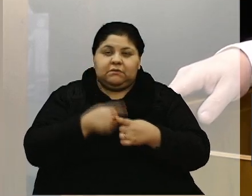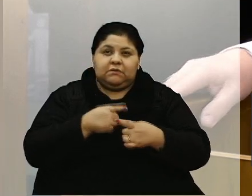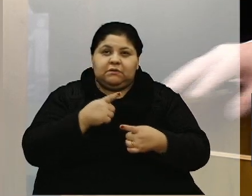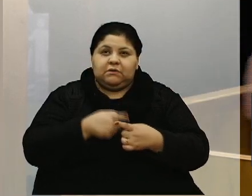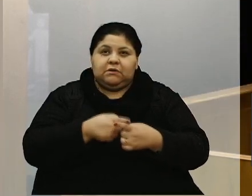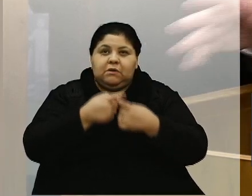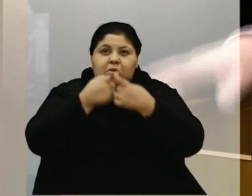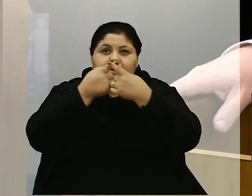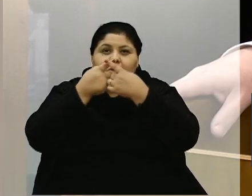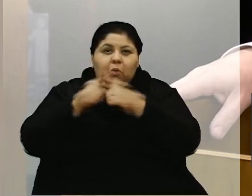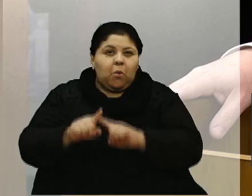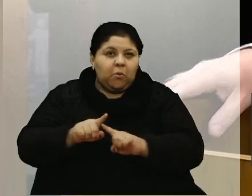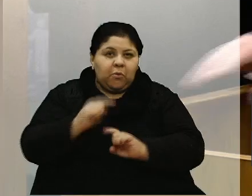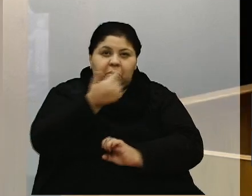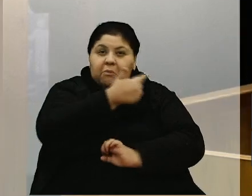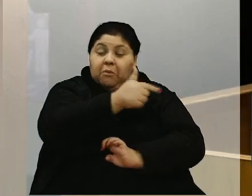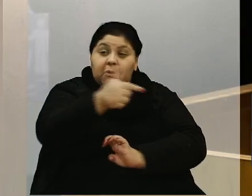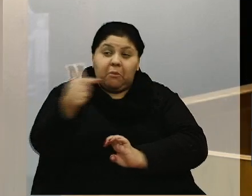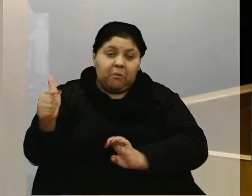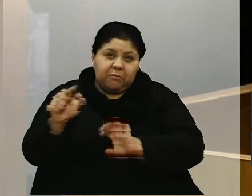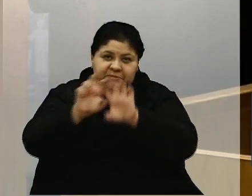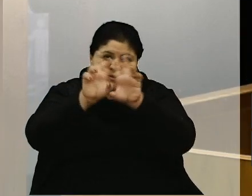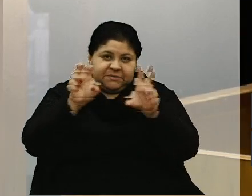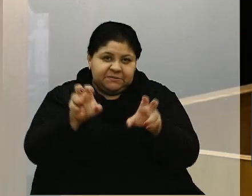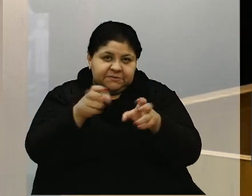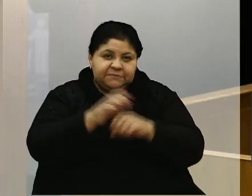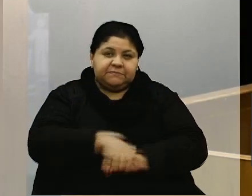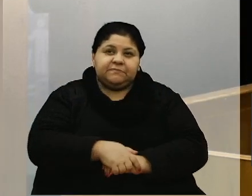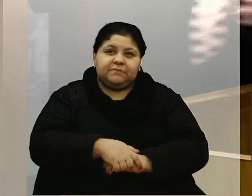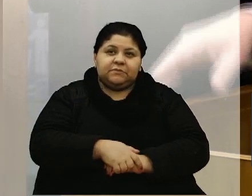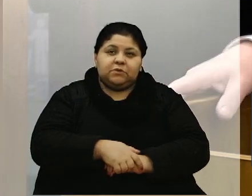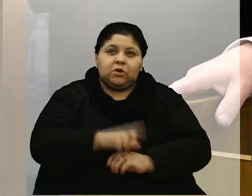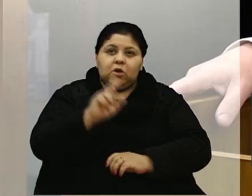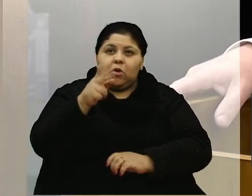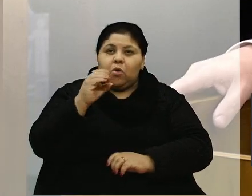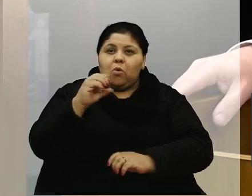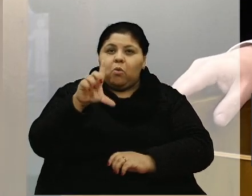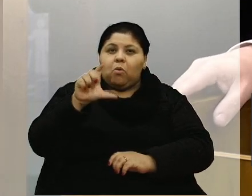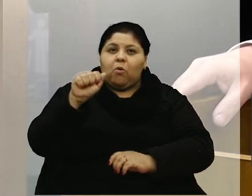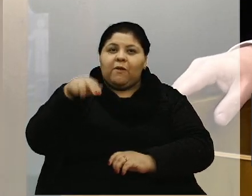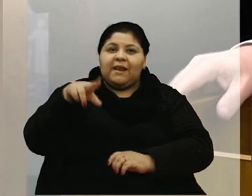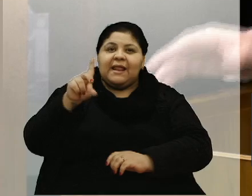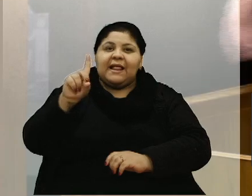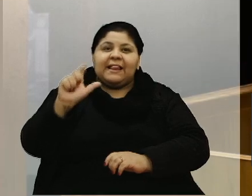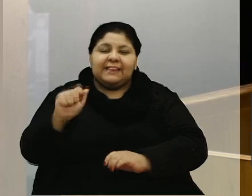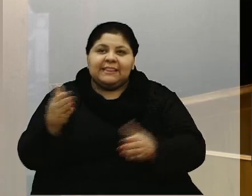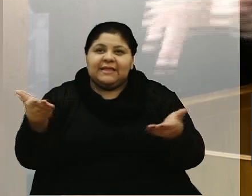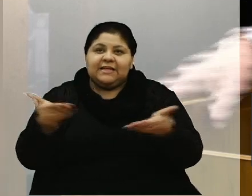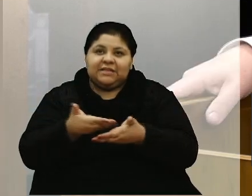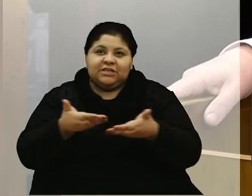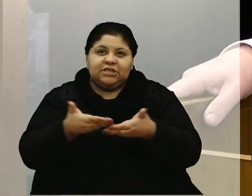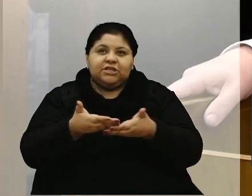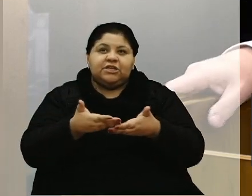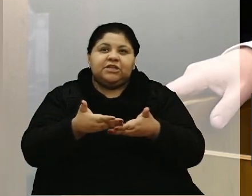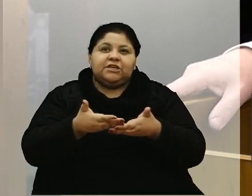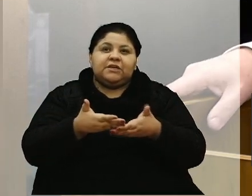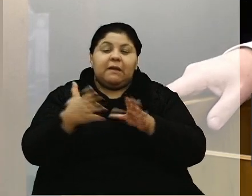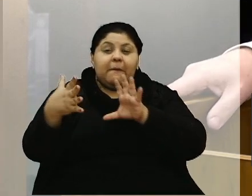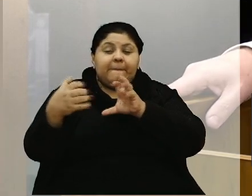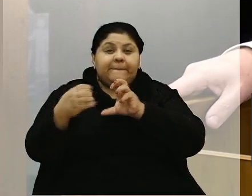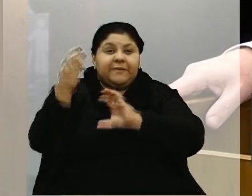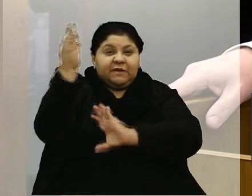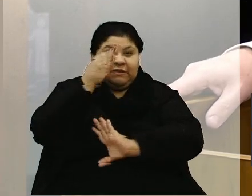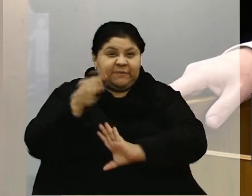concorrência, entre outros assuntos. Os holandeses já tinham invadido o Brasil em